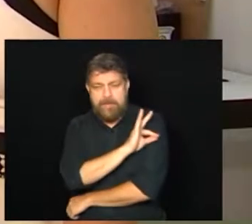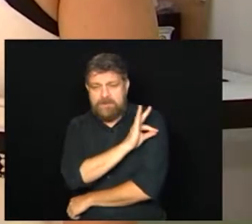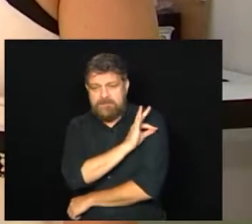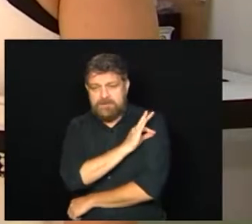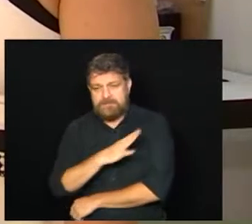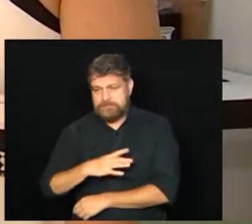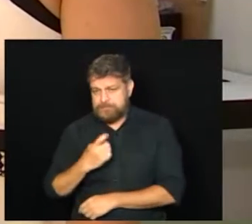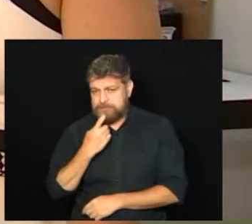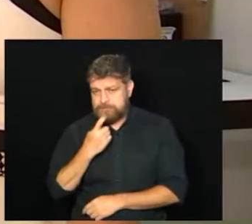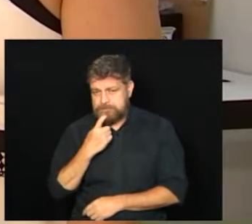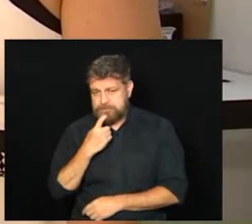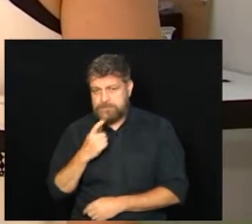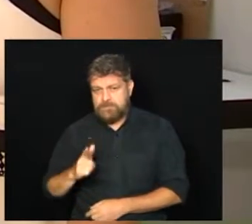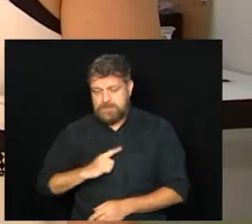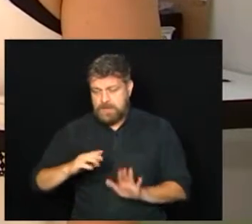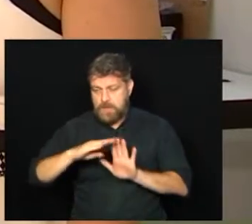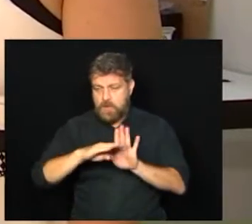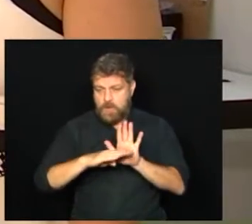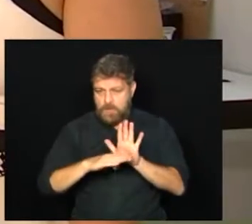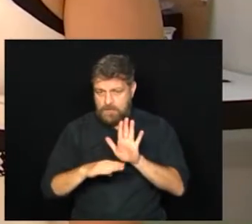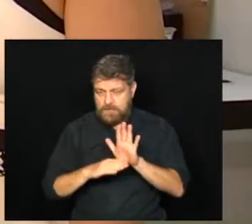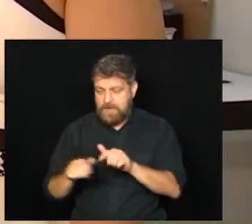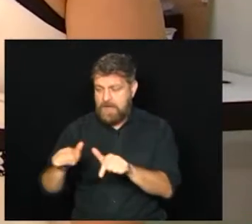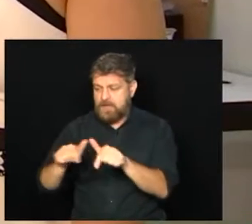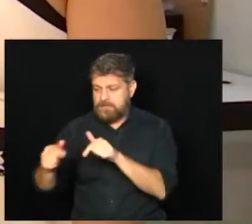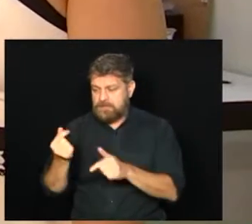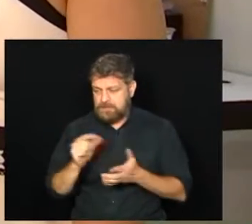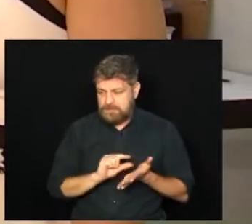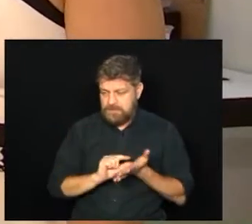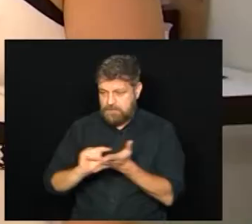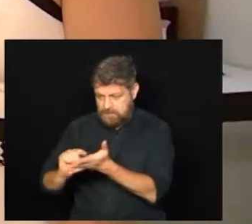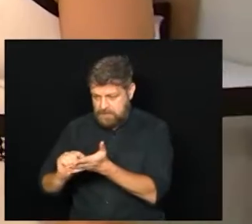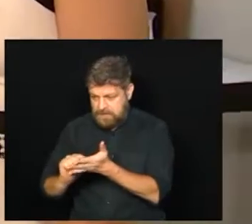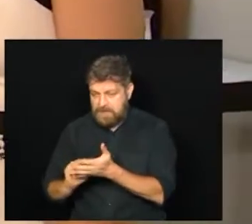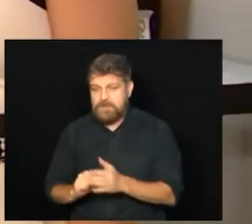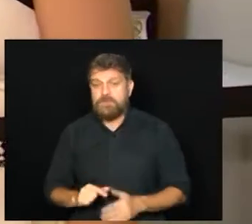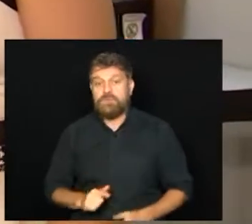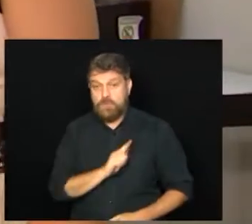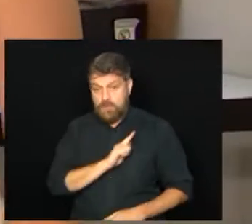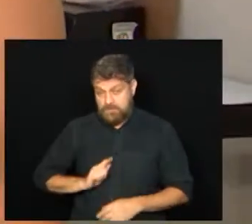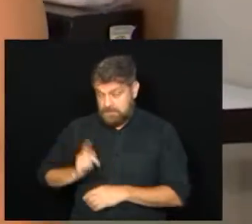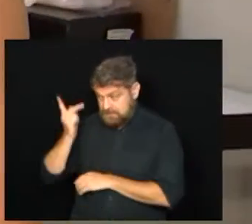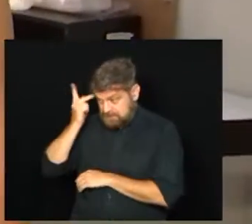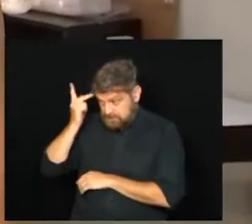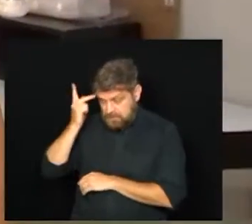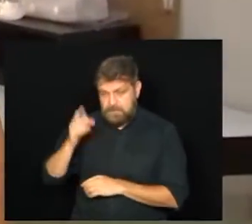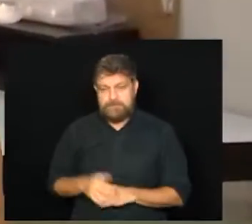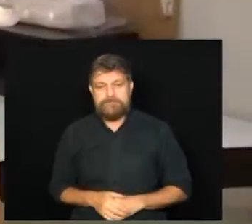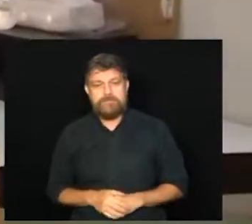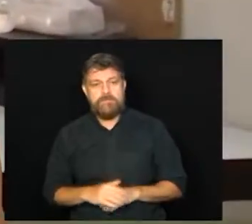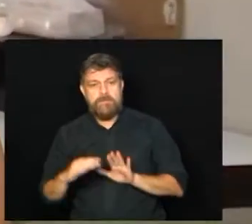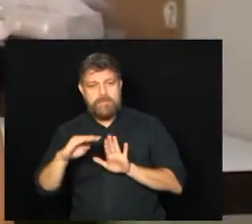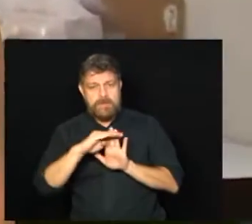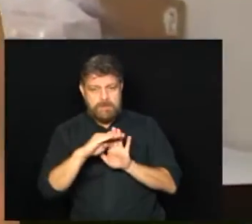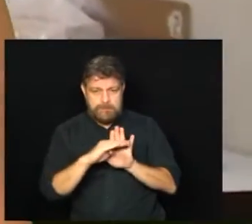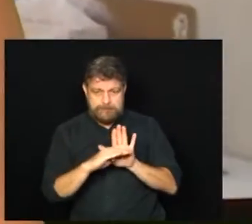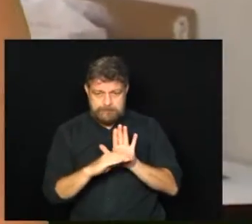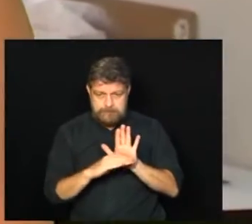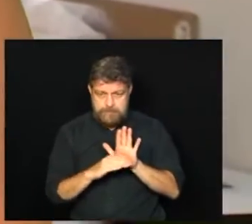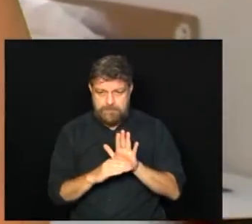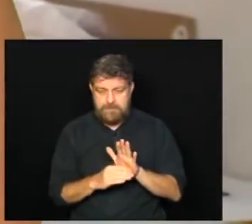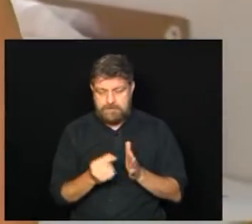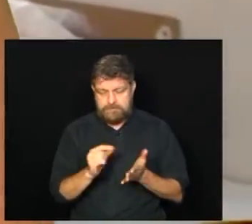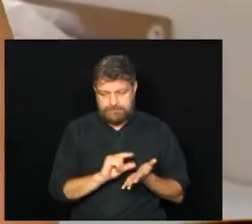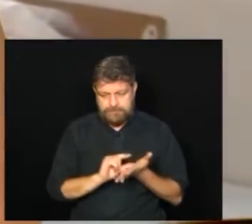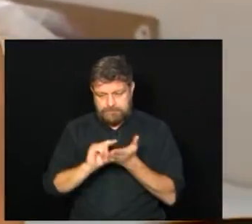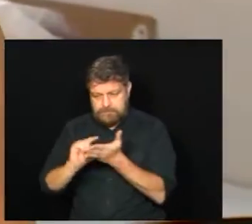Campinas, de fato, aderiu ao programa Bolsa Trabalho do governo do estado de São Paulo. Exato. O programa, que é o Bolsa